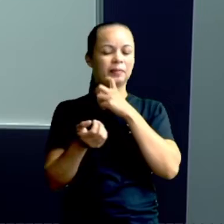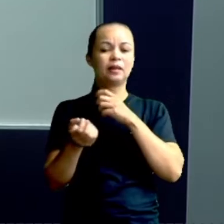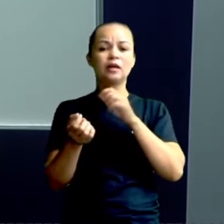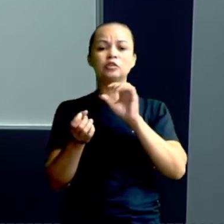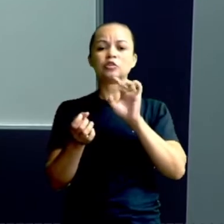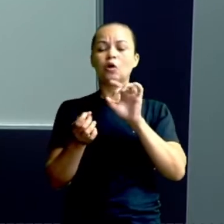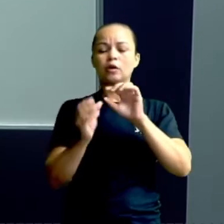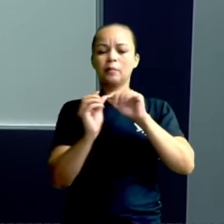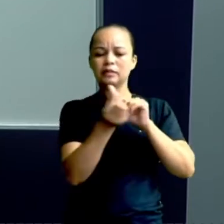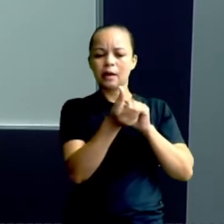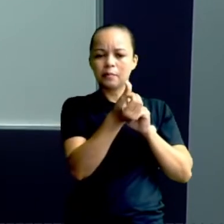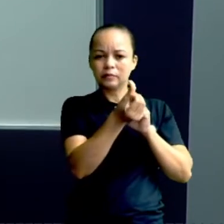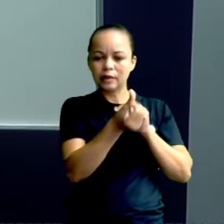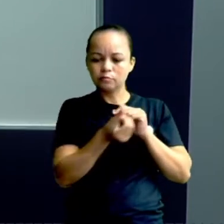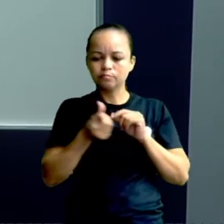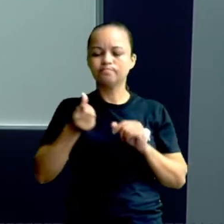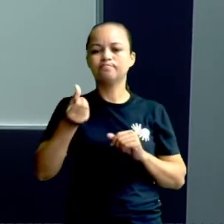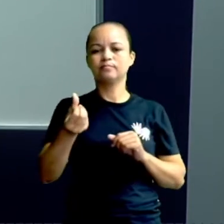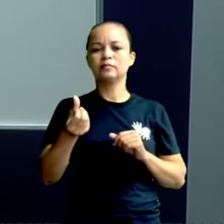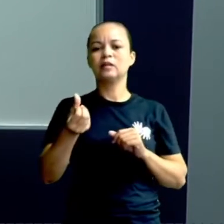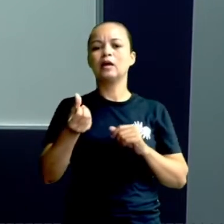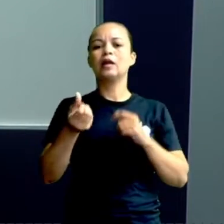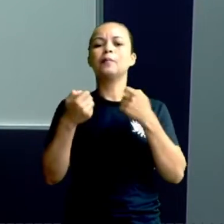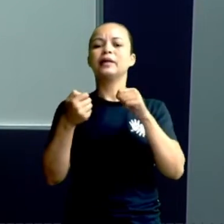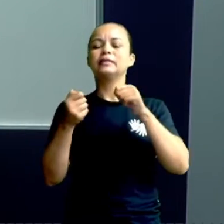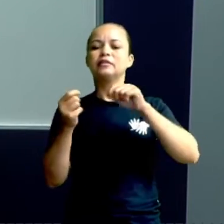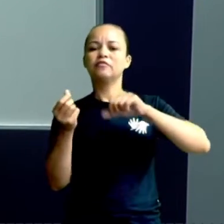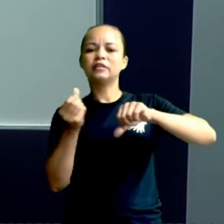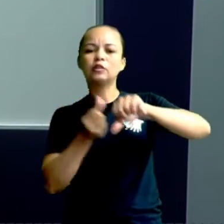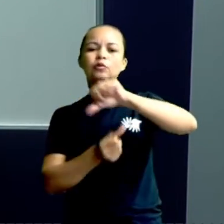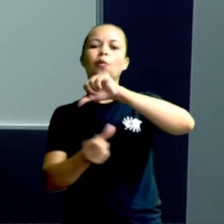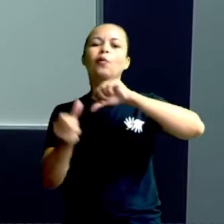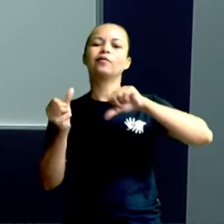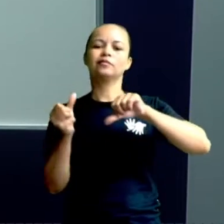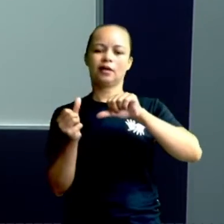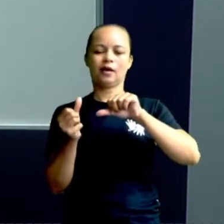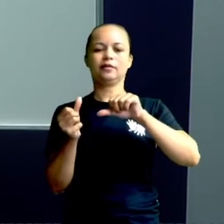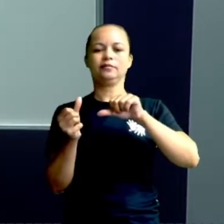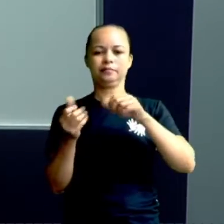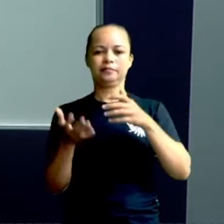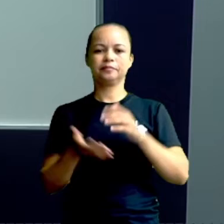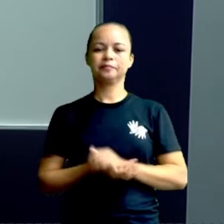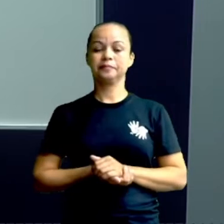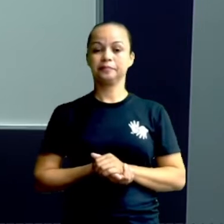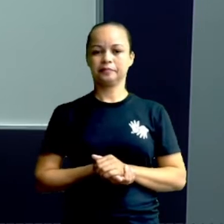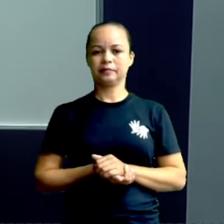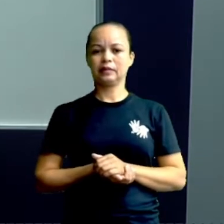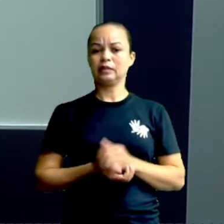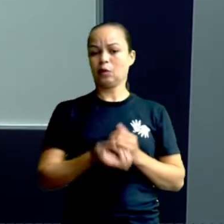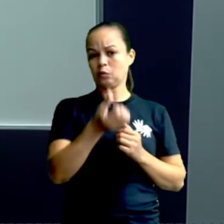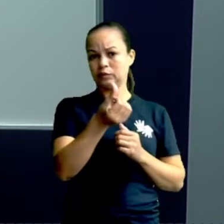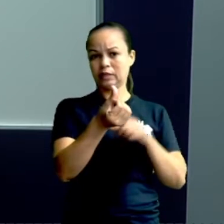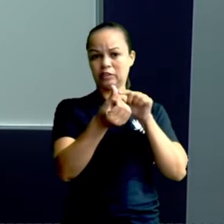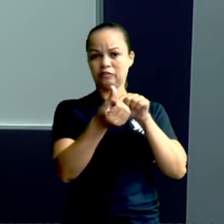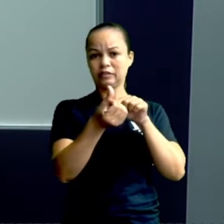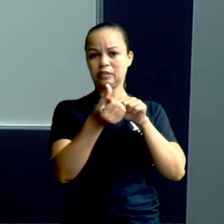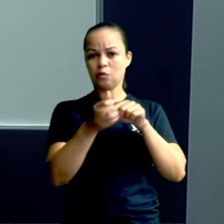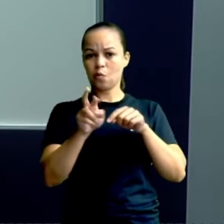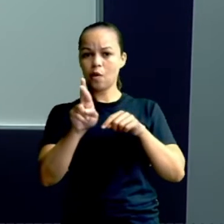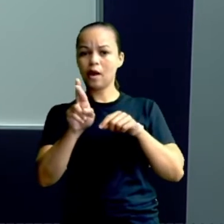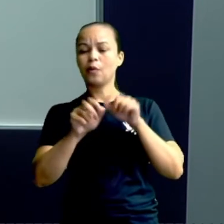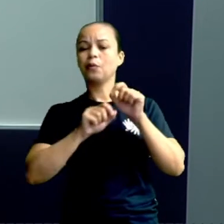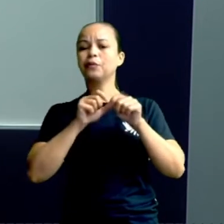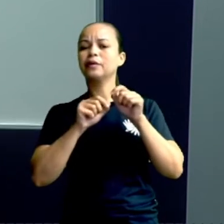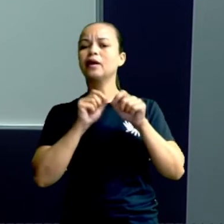passar para o outro lado, ele tem que estar fazendo o contrário do que ele está fazendo agora. O que o 6 está fazendo com R?